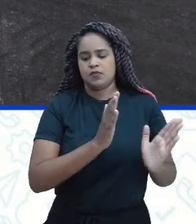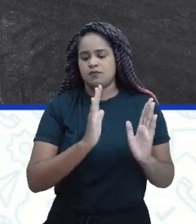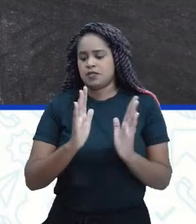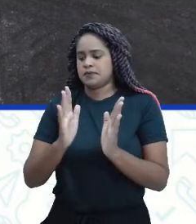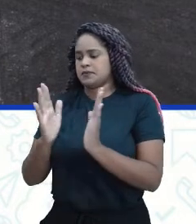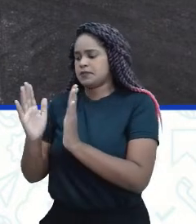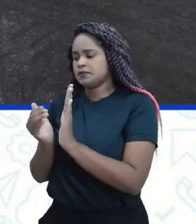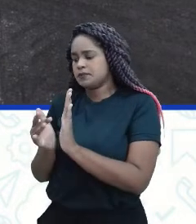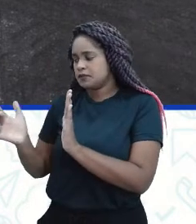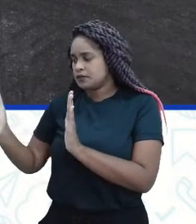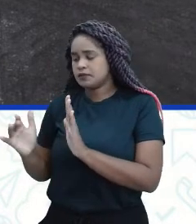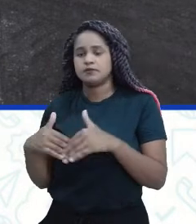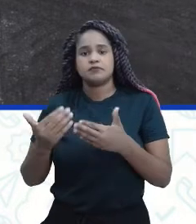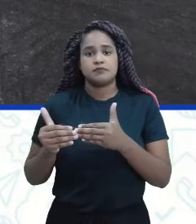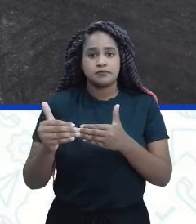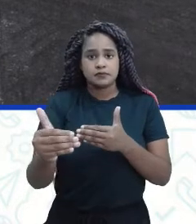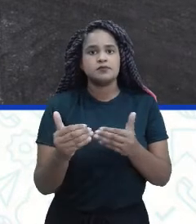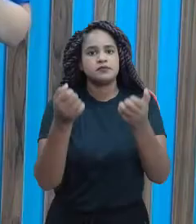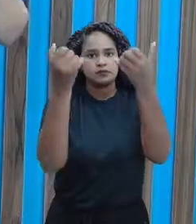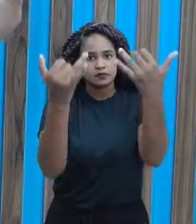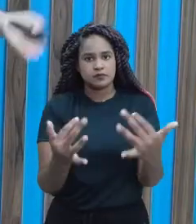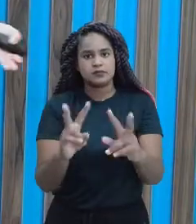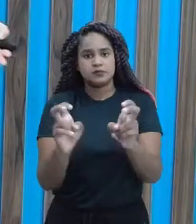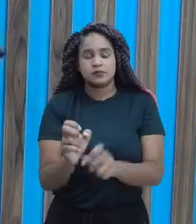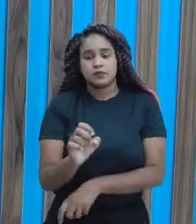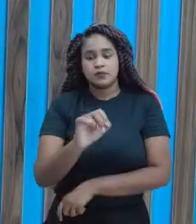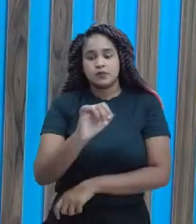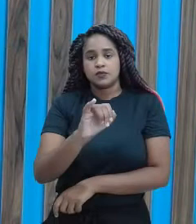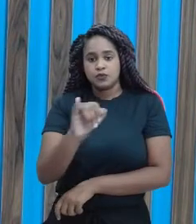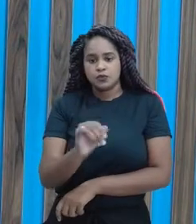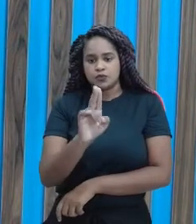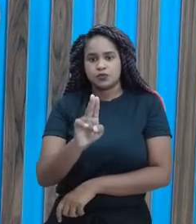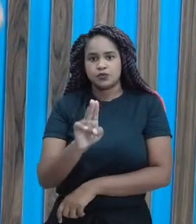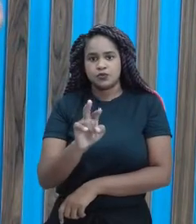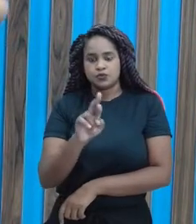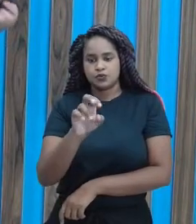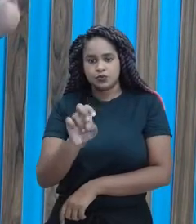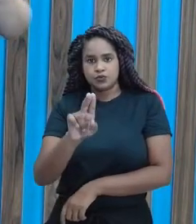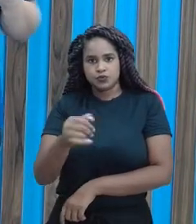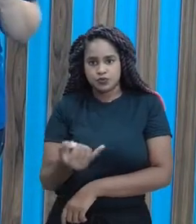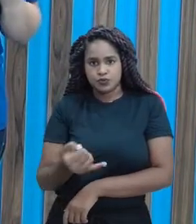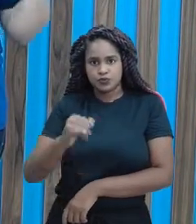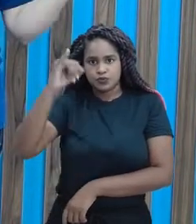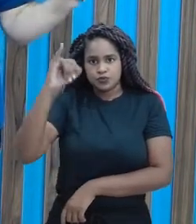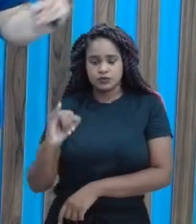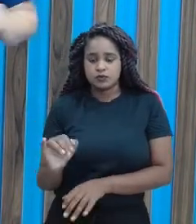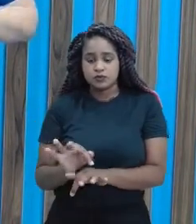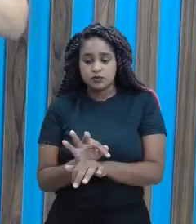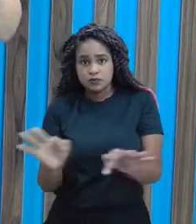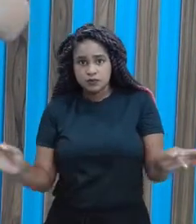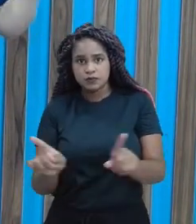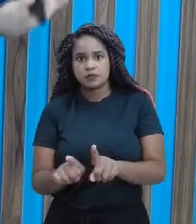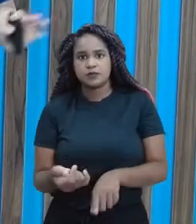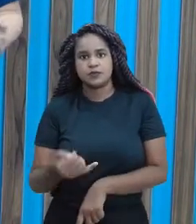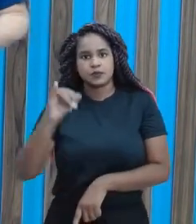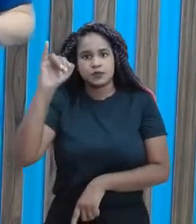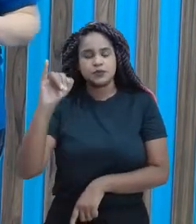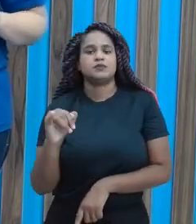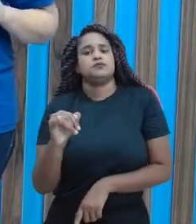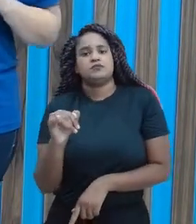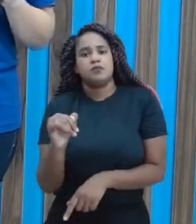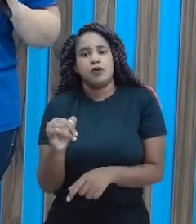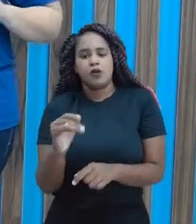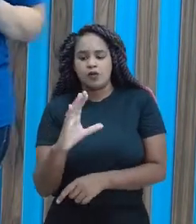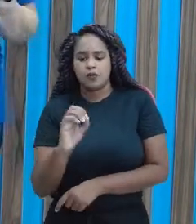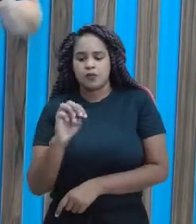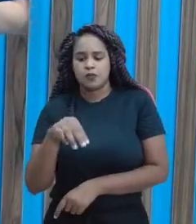né? Mais na frente a gente vai trabalhar um pouquinho sobre juros simples e juros composto, que inclusive está muito nesse campo da promoção, né?